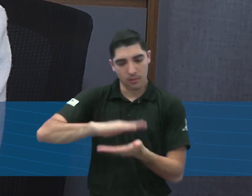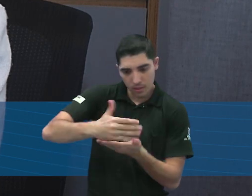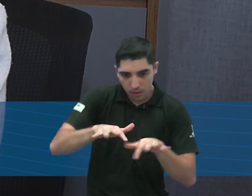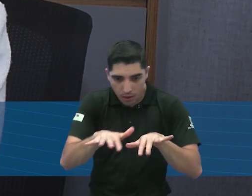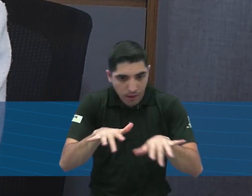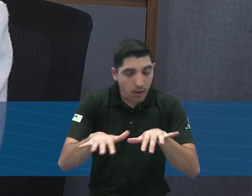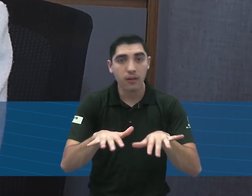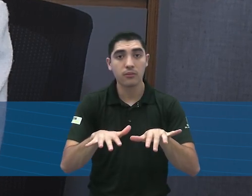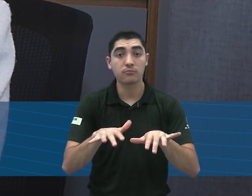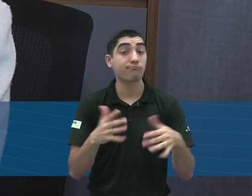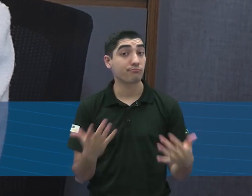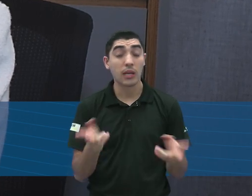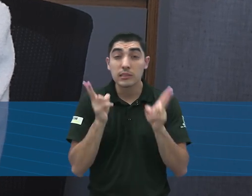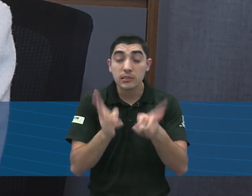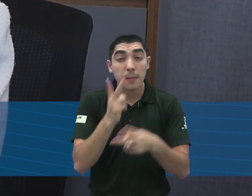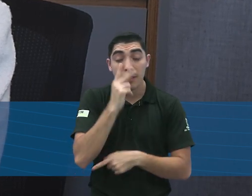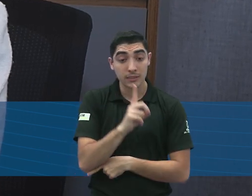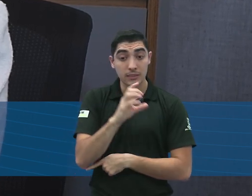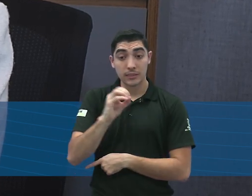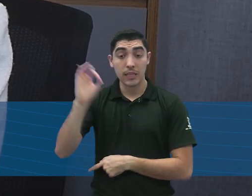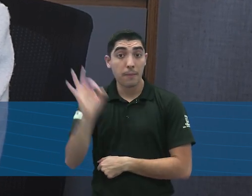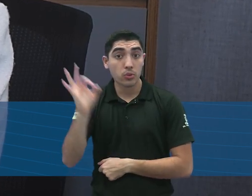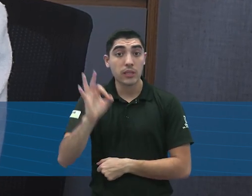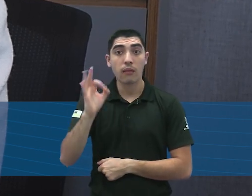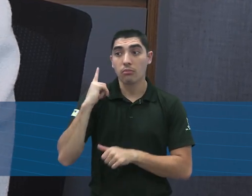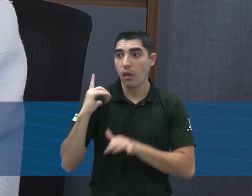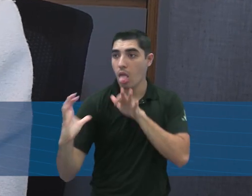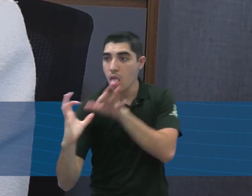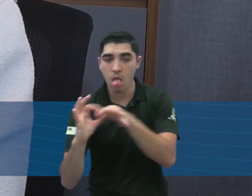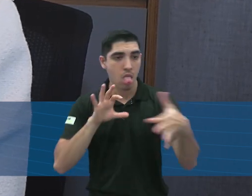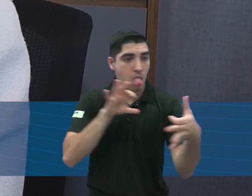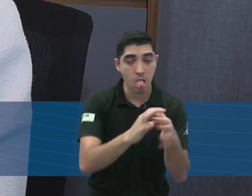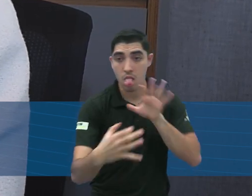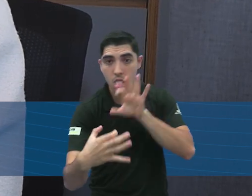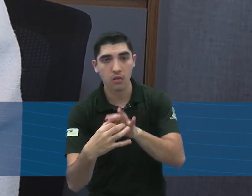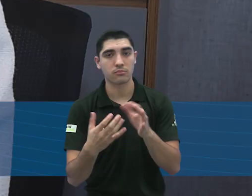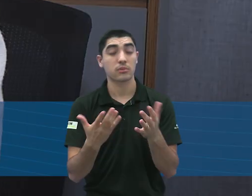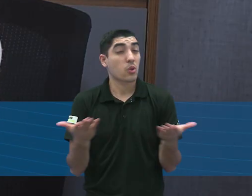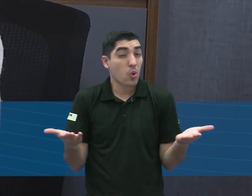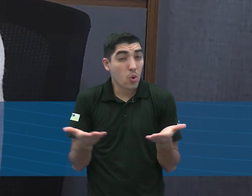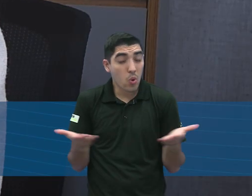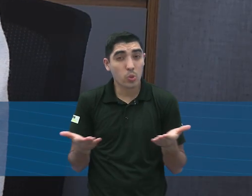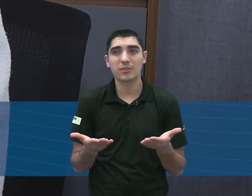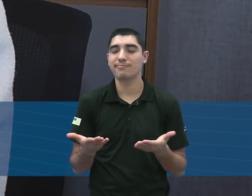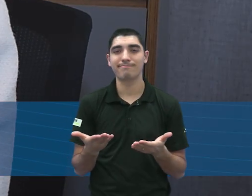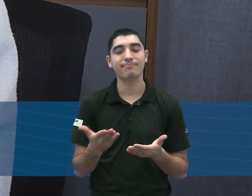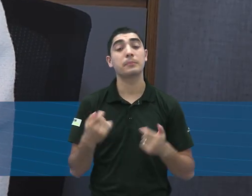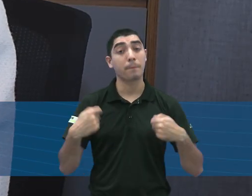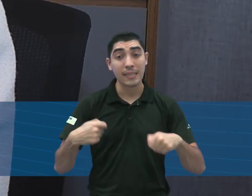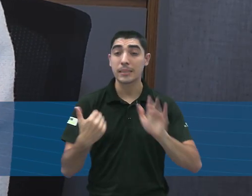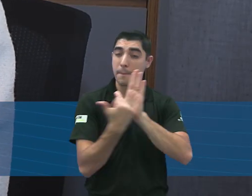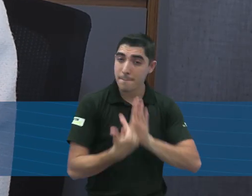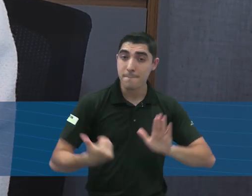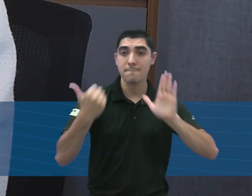laptop, a gente está conectado 100% do tempo. Então, hoje em dia, cada vez mais é